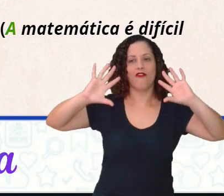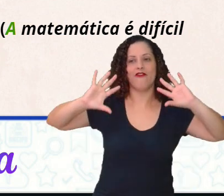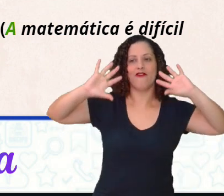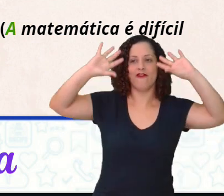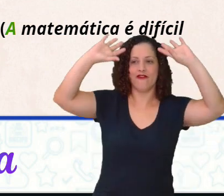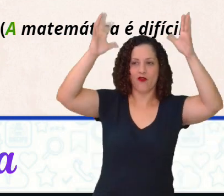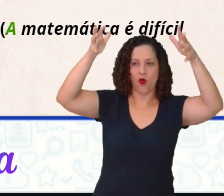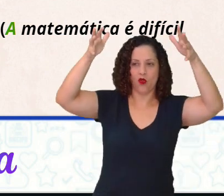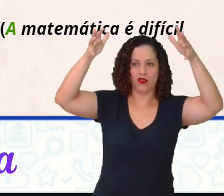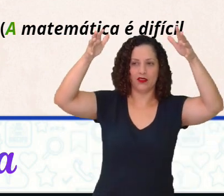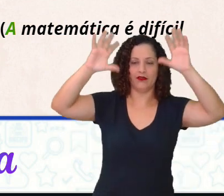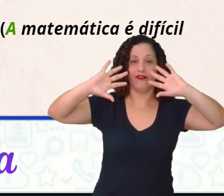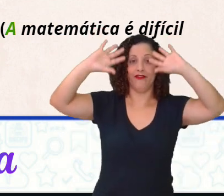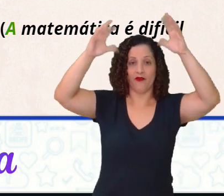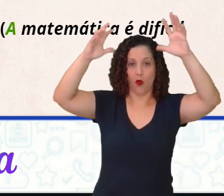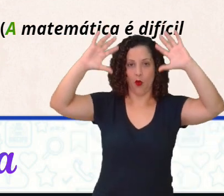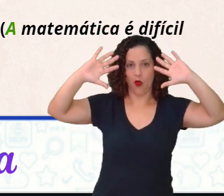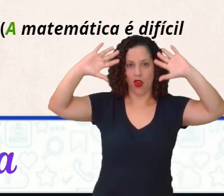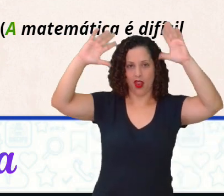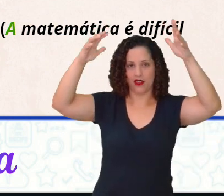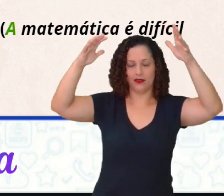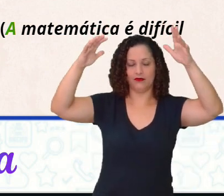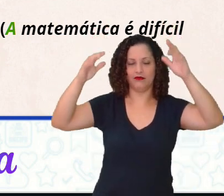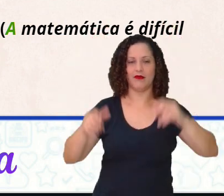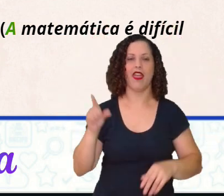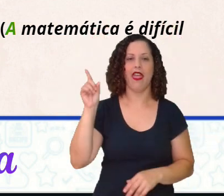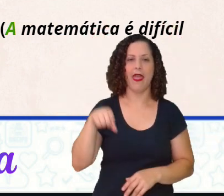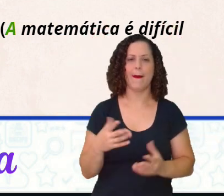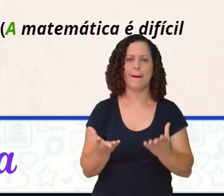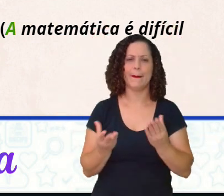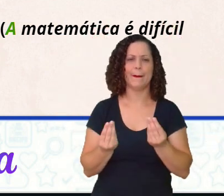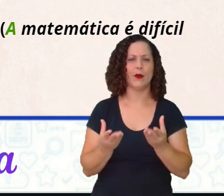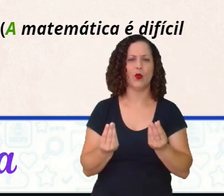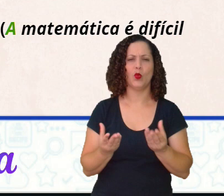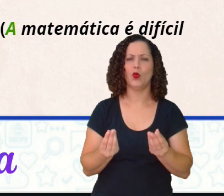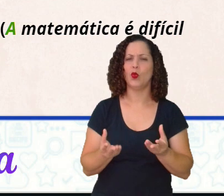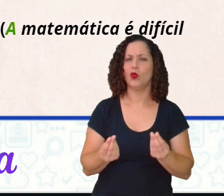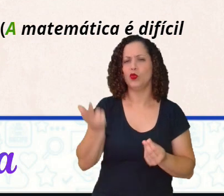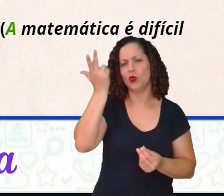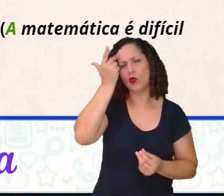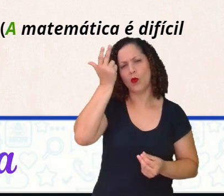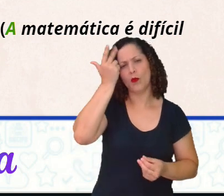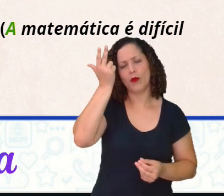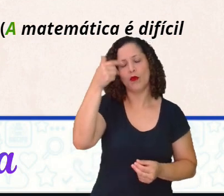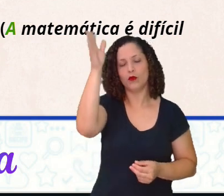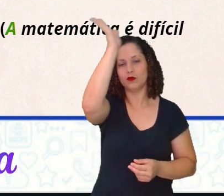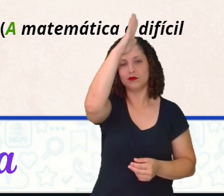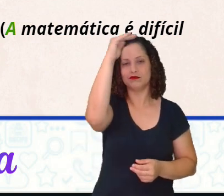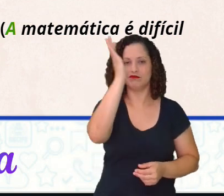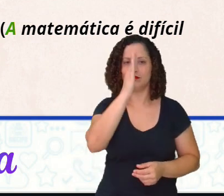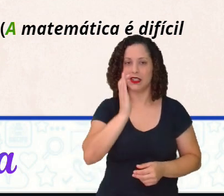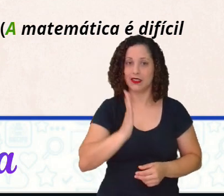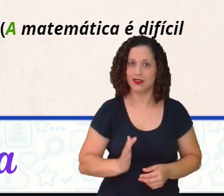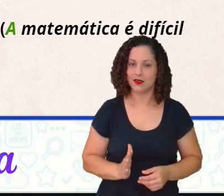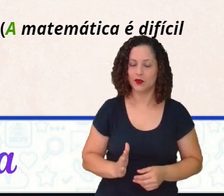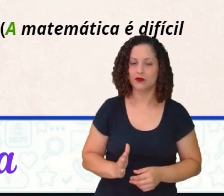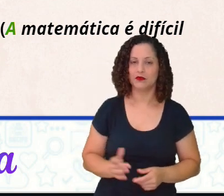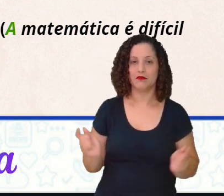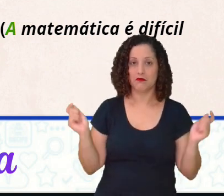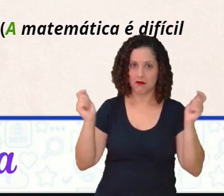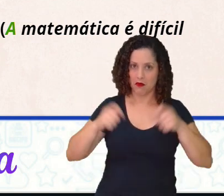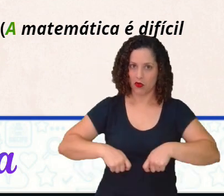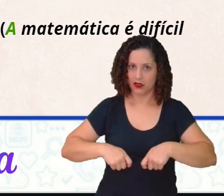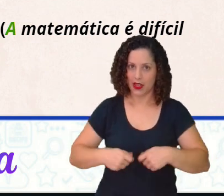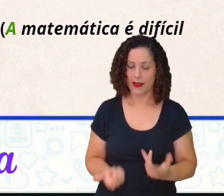in Brazil. Então, voleibol é muito popular no Brasil, tá? A gente pode falar em português ou